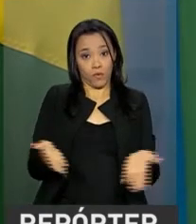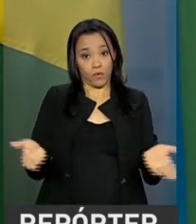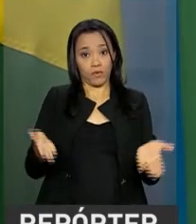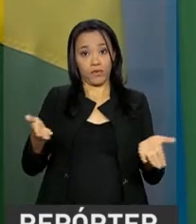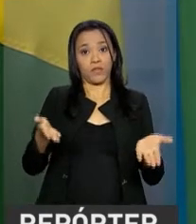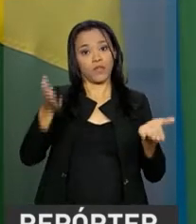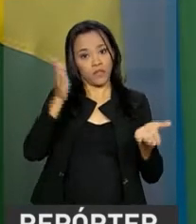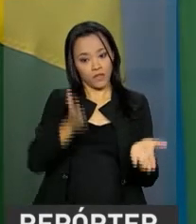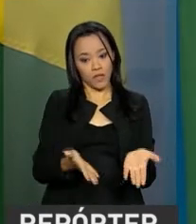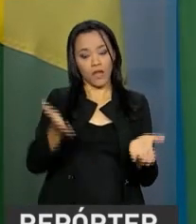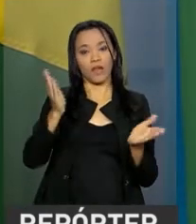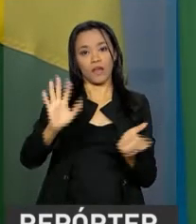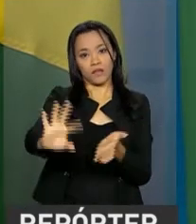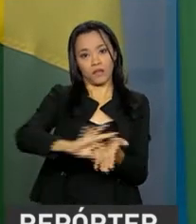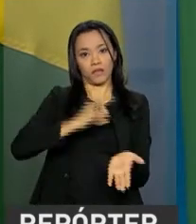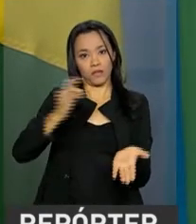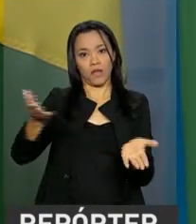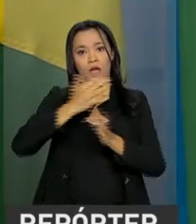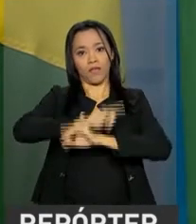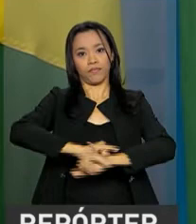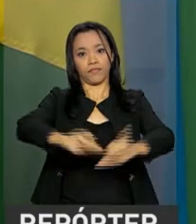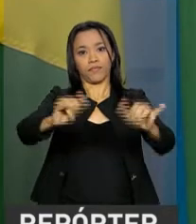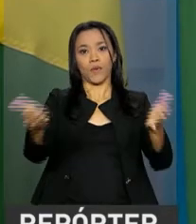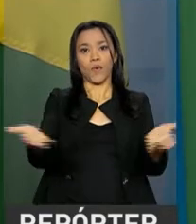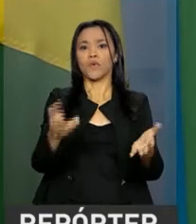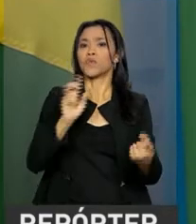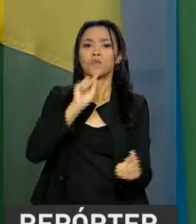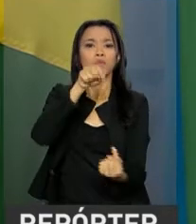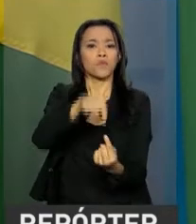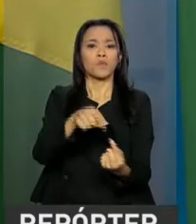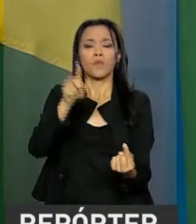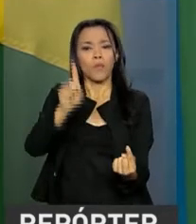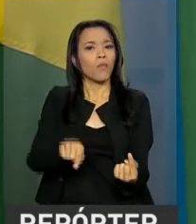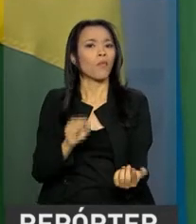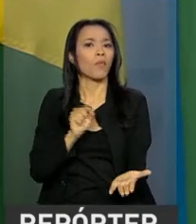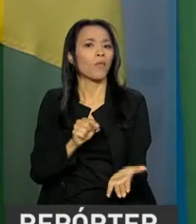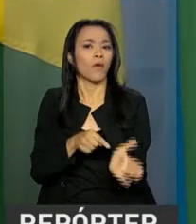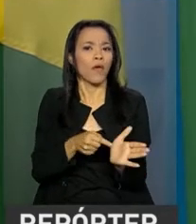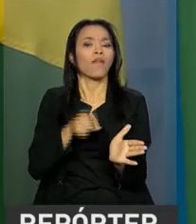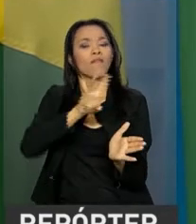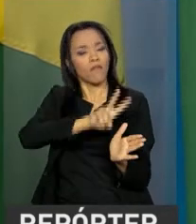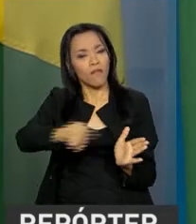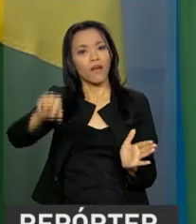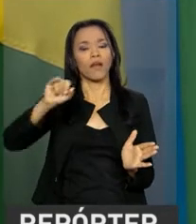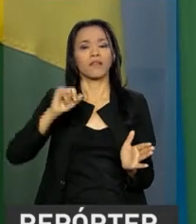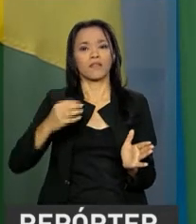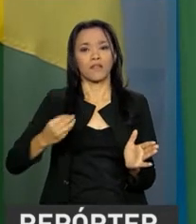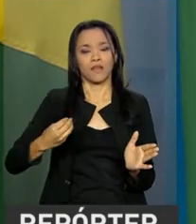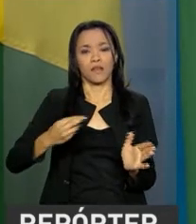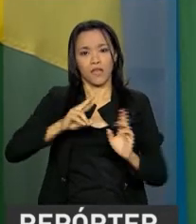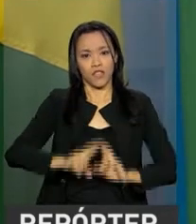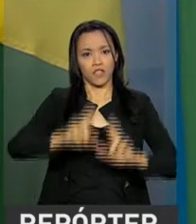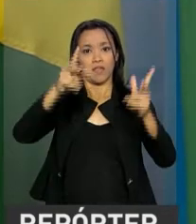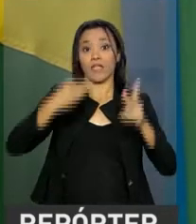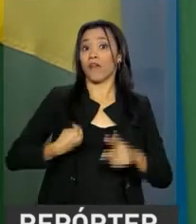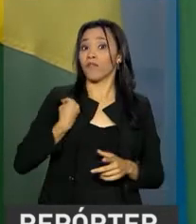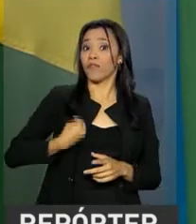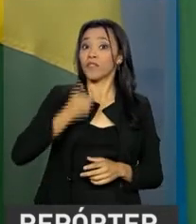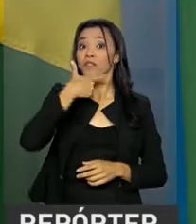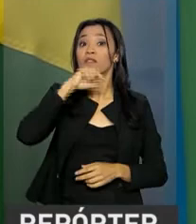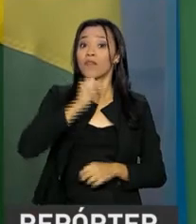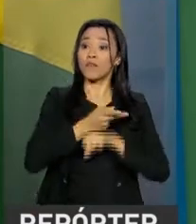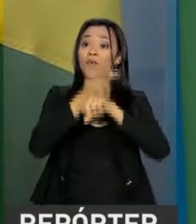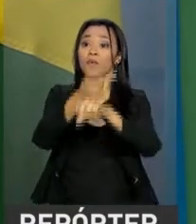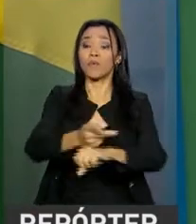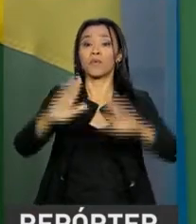está sendo adotada fará a diferença na vida de quem vai à farmácia comprar um